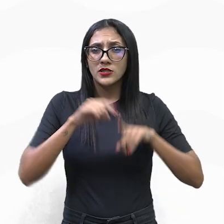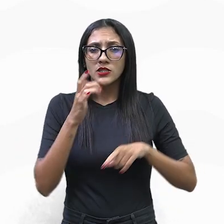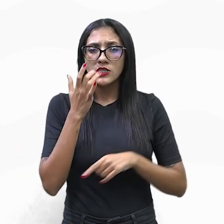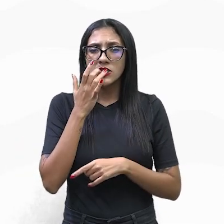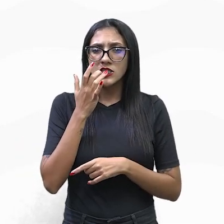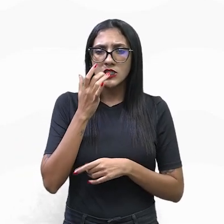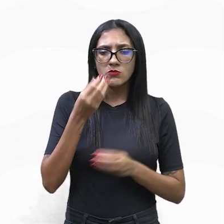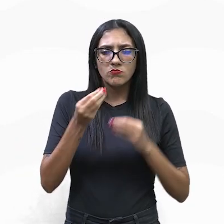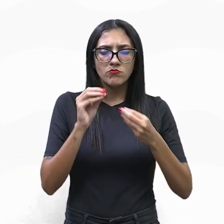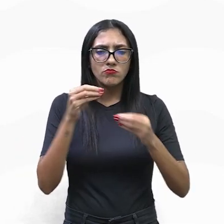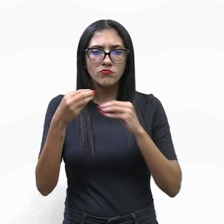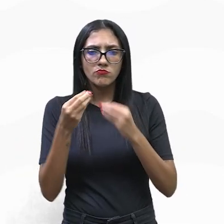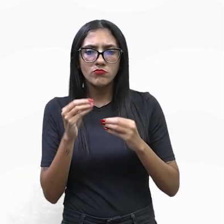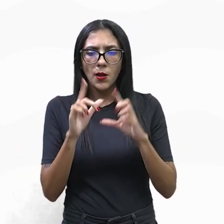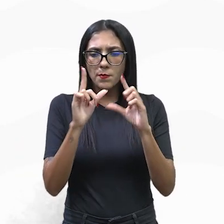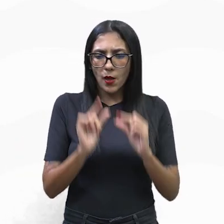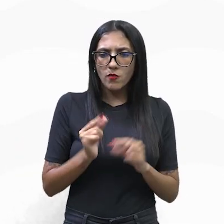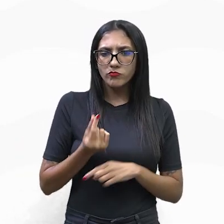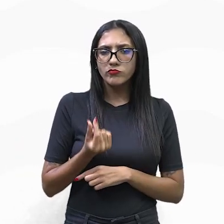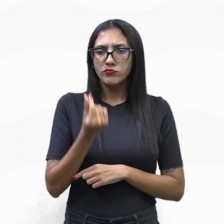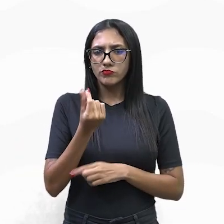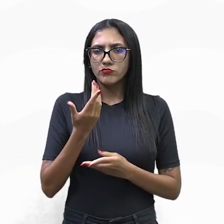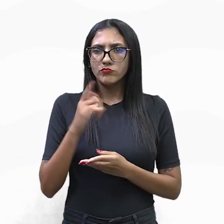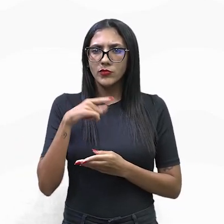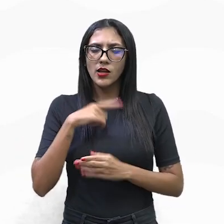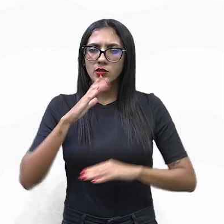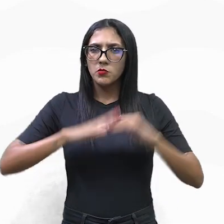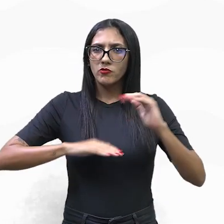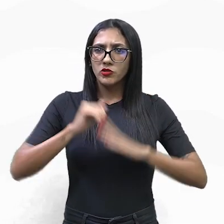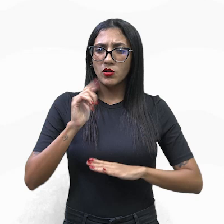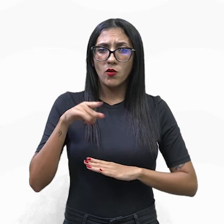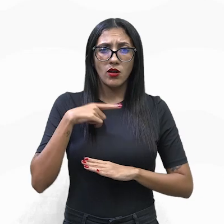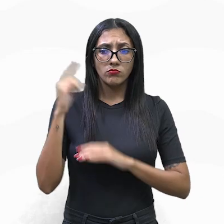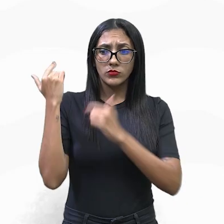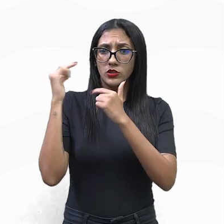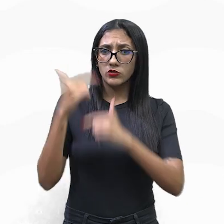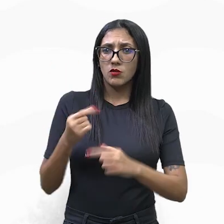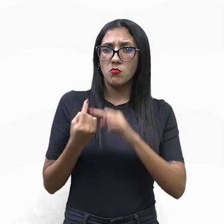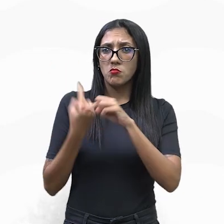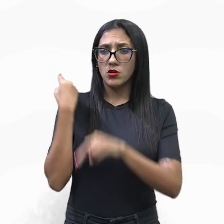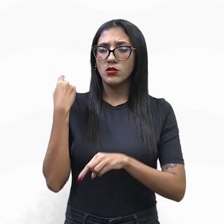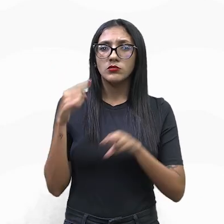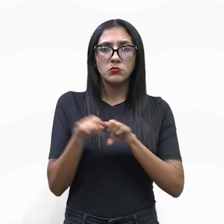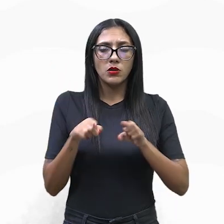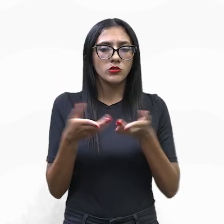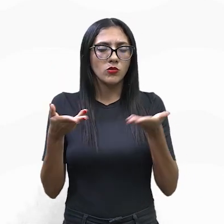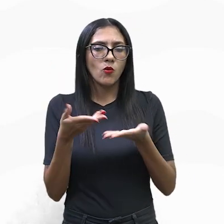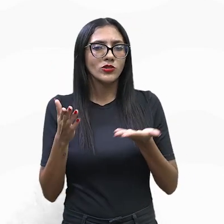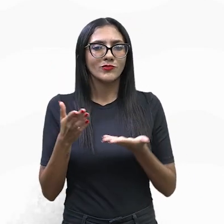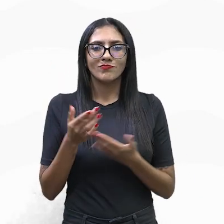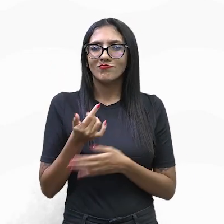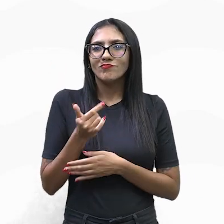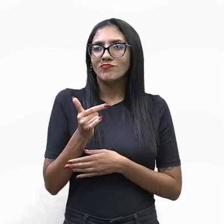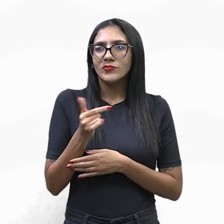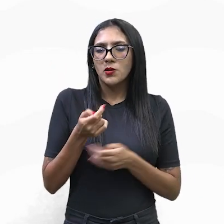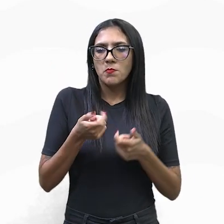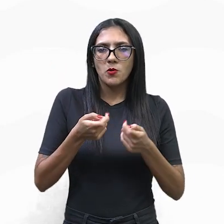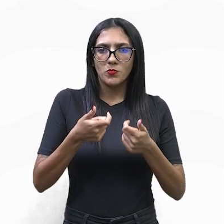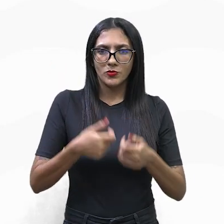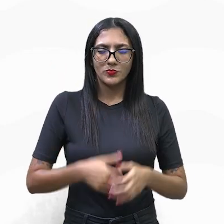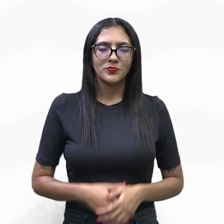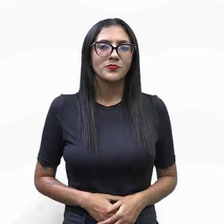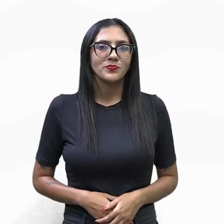borracha sintética, a profissão de seringueiro, que era muito comum na Amazônia, diminuiu significativamente. Mas tem outras profissões, Não é isso,